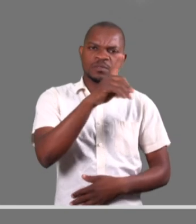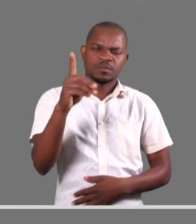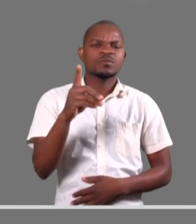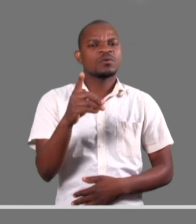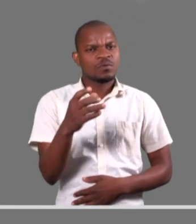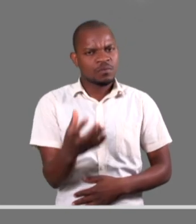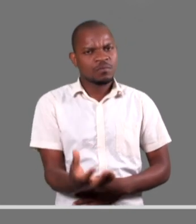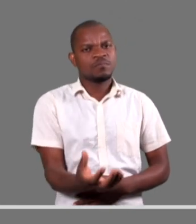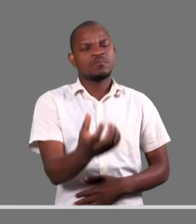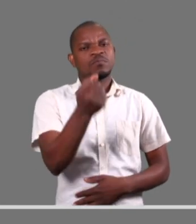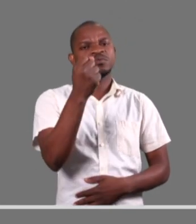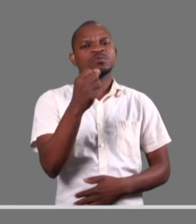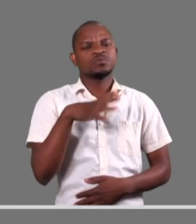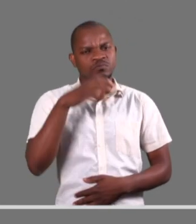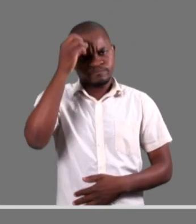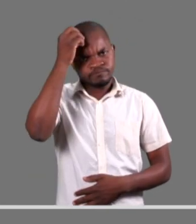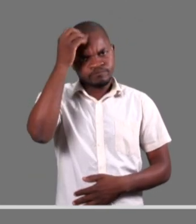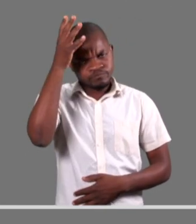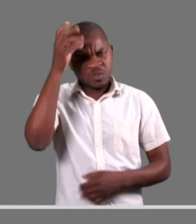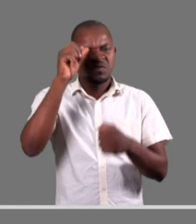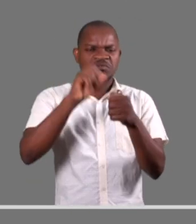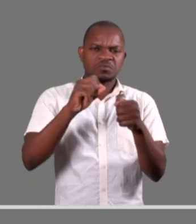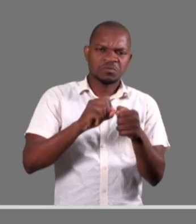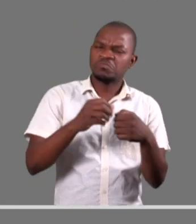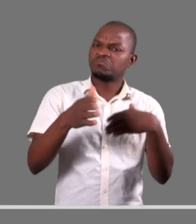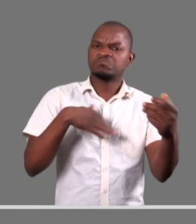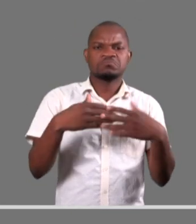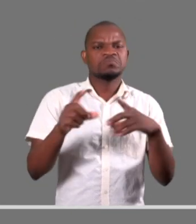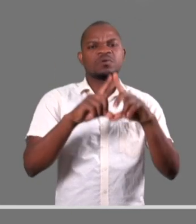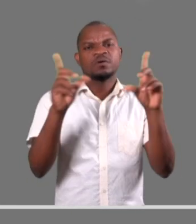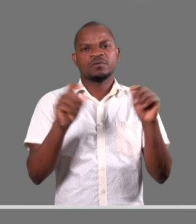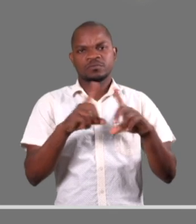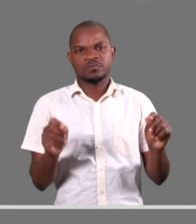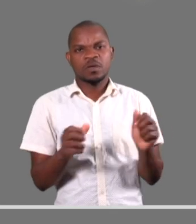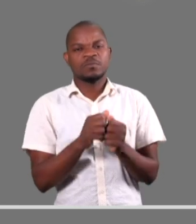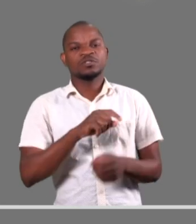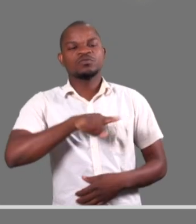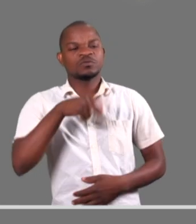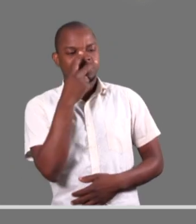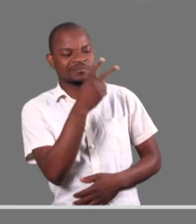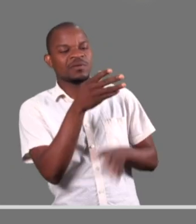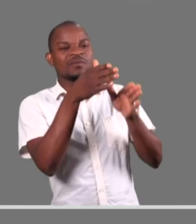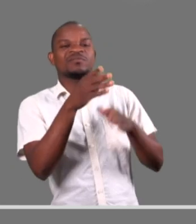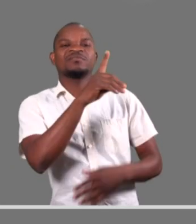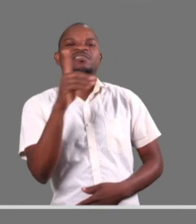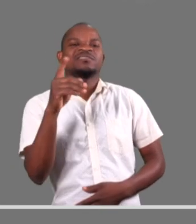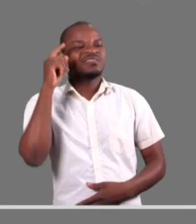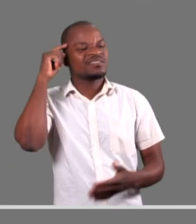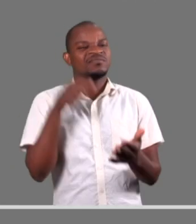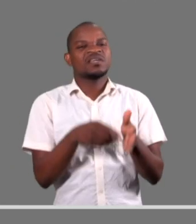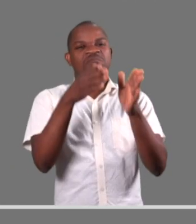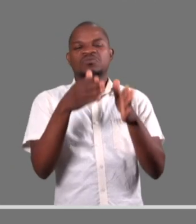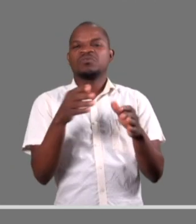deficientes como aqueles que também, de uma ou outra forma, possuem uma capacidade de fazer, de criar alguma coisa. Olha-se para os